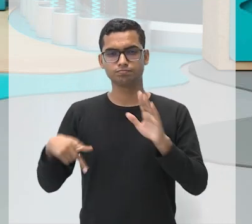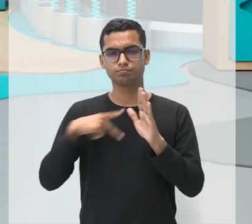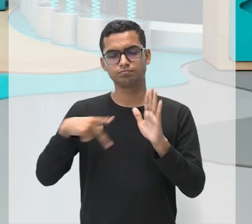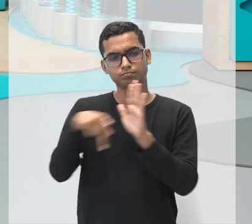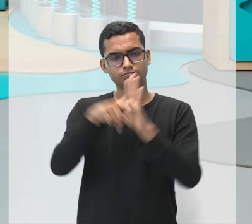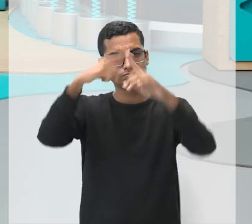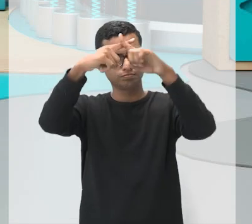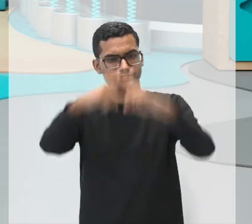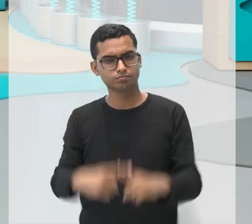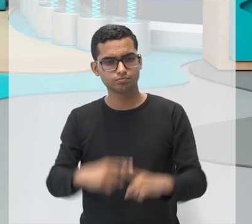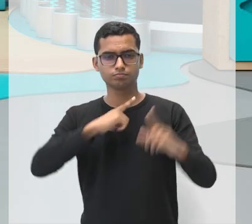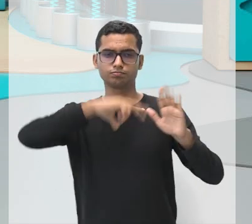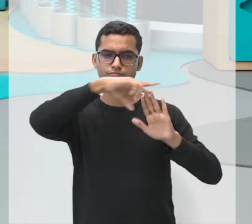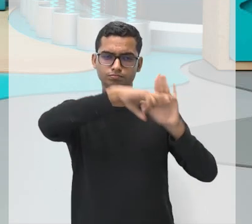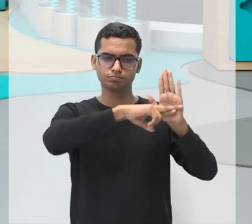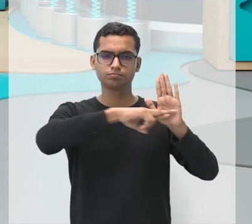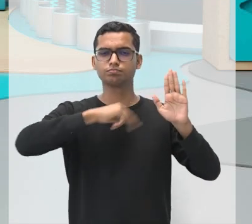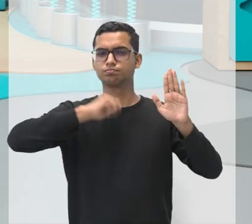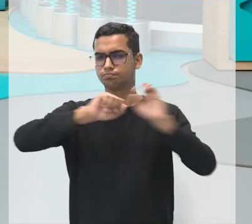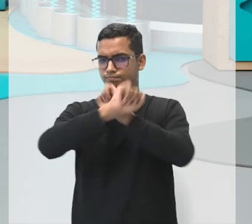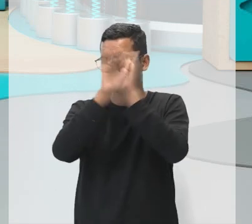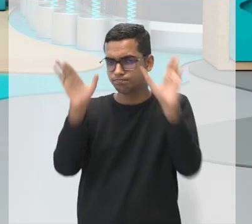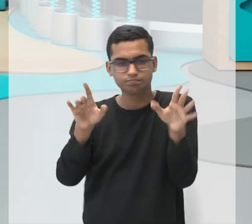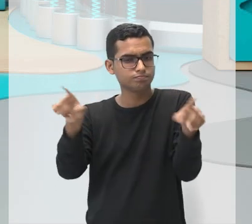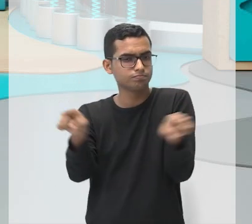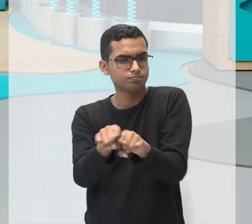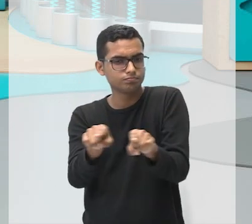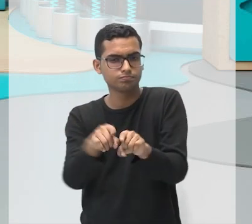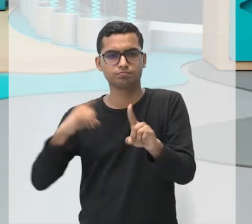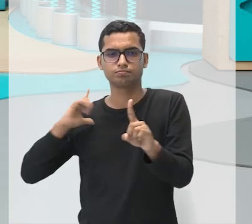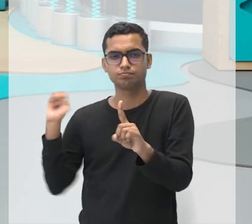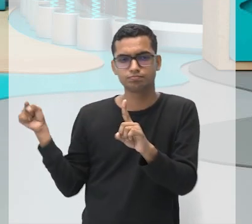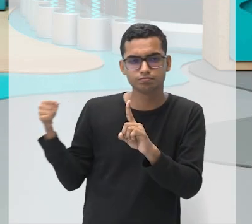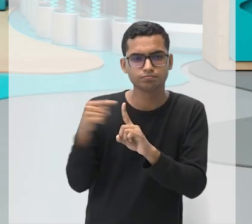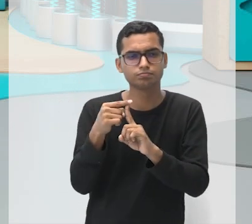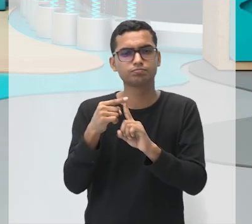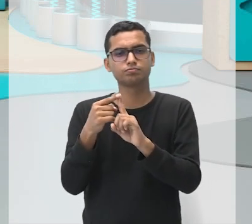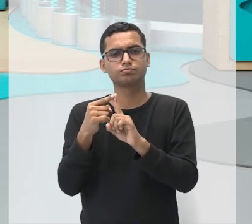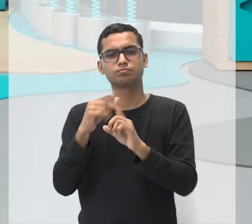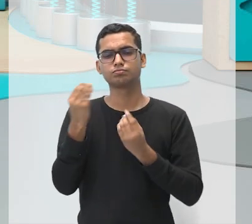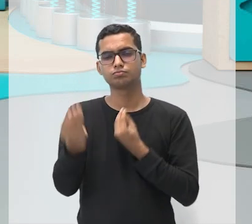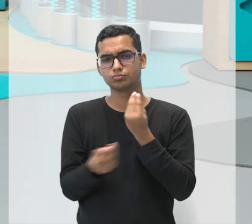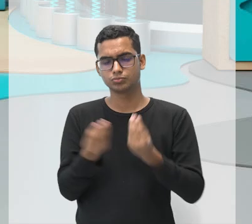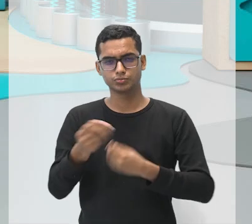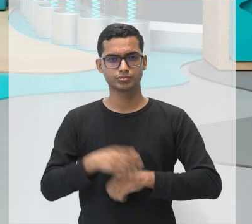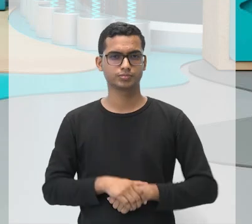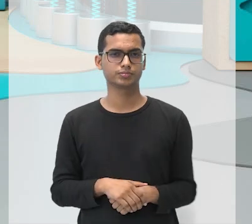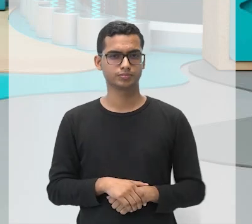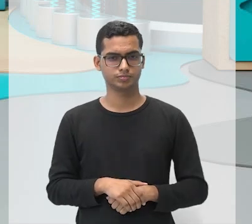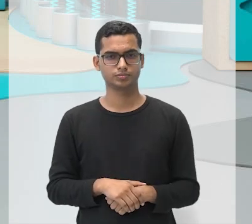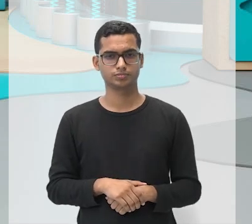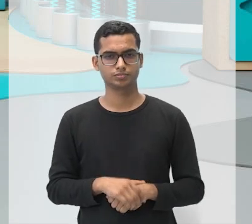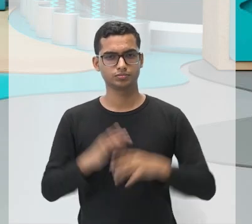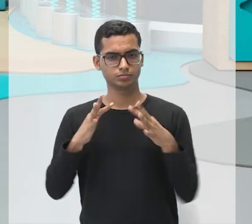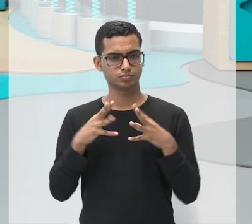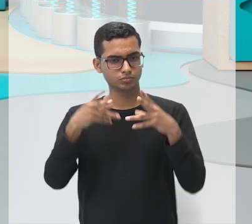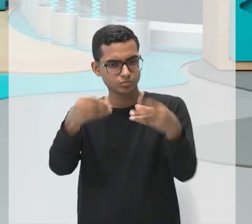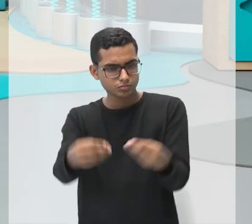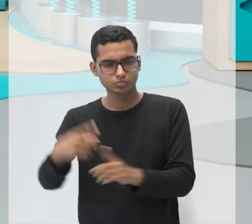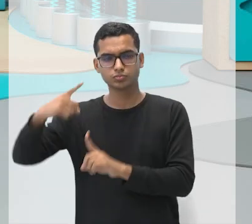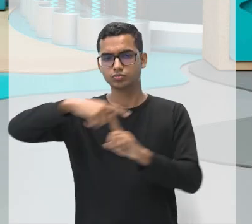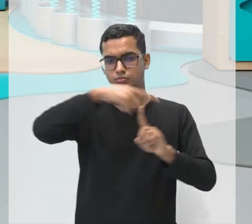que vai ter regras bem definidas, né? Vai ter também objetivos vai ser o objetivo de todas as